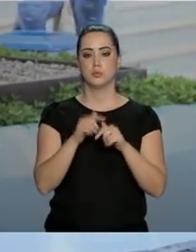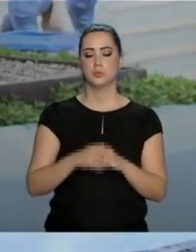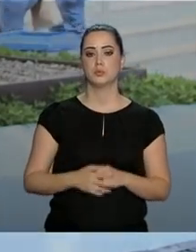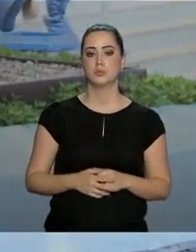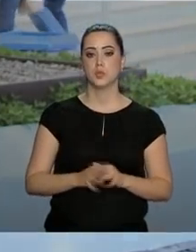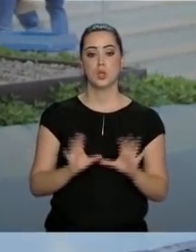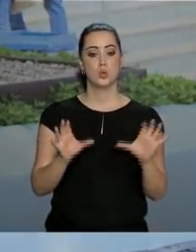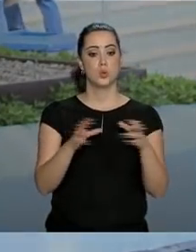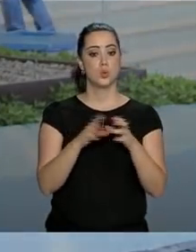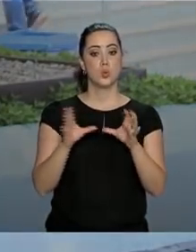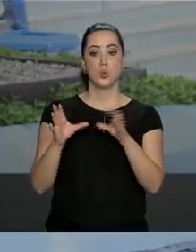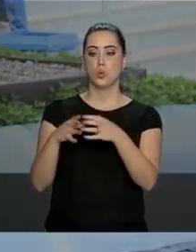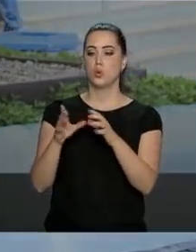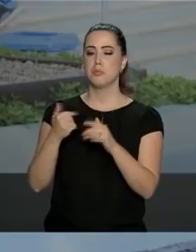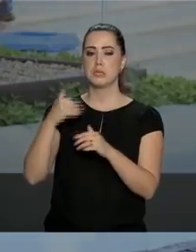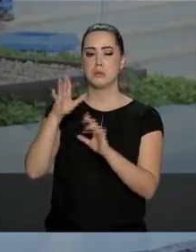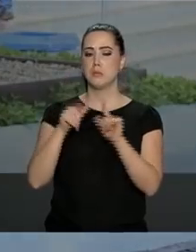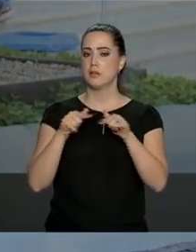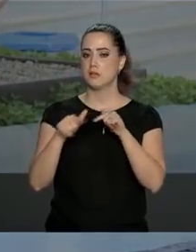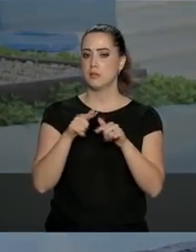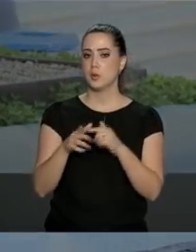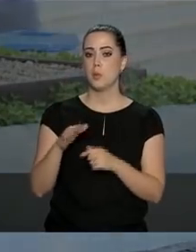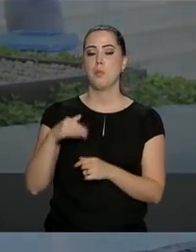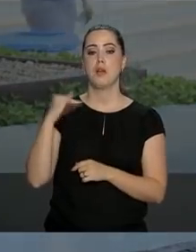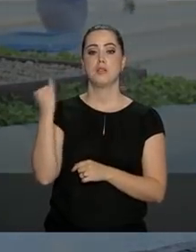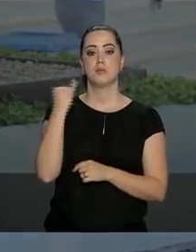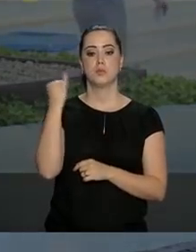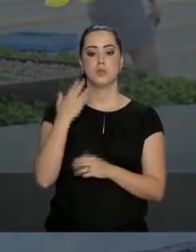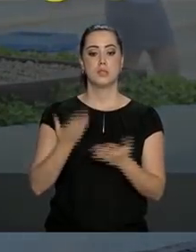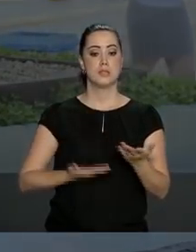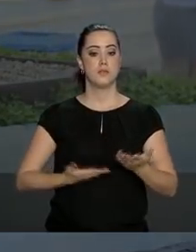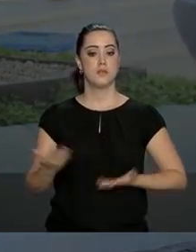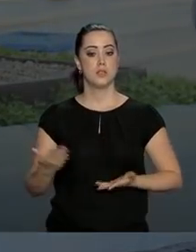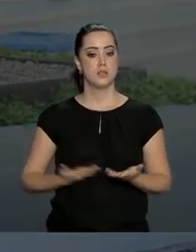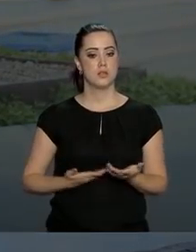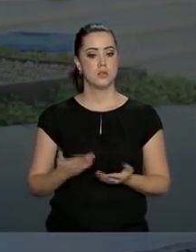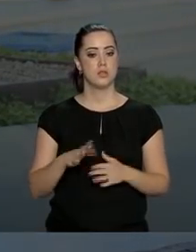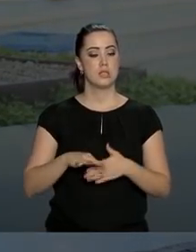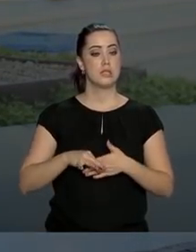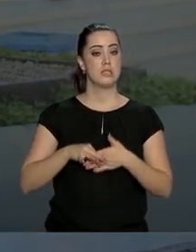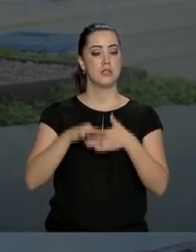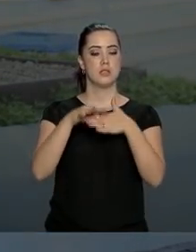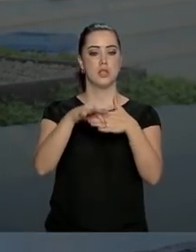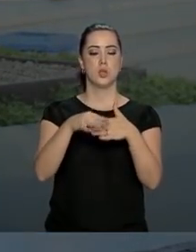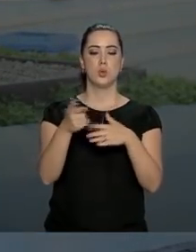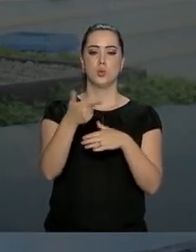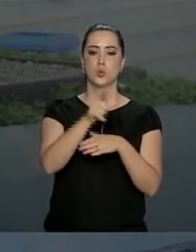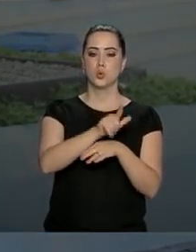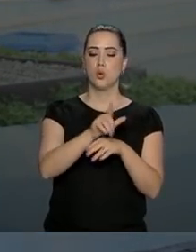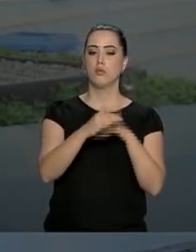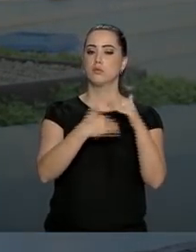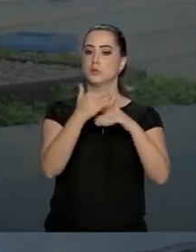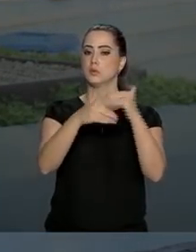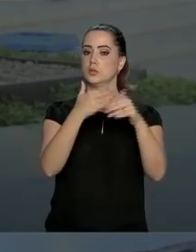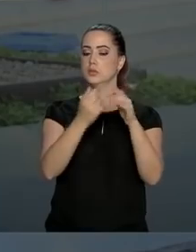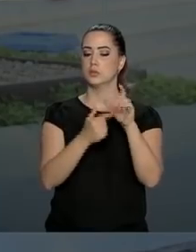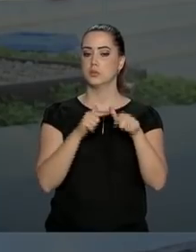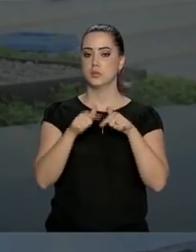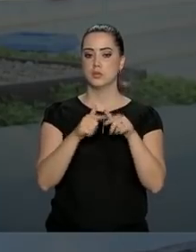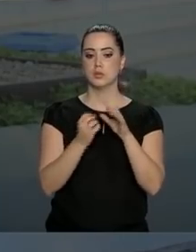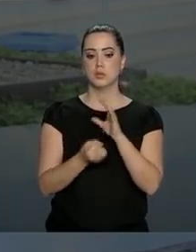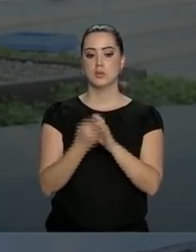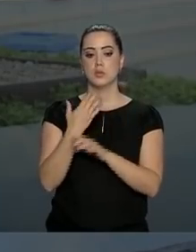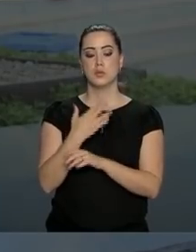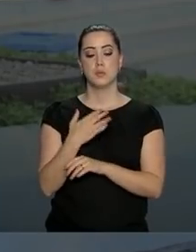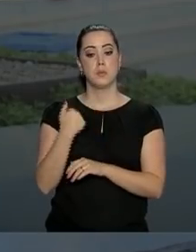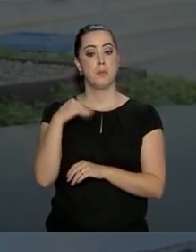os setores que mais empregaram, o destaque vai para serviços, que liderou a retomada do emprego no ano passado, com a